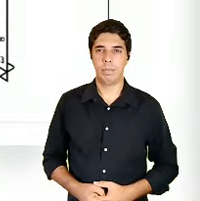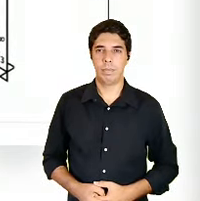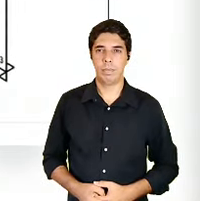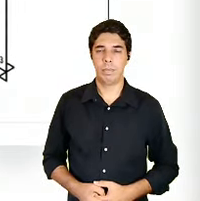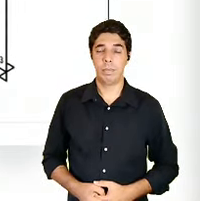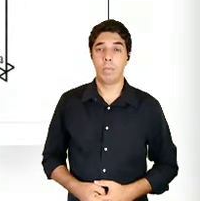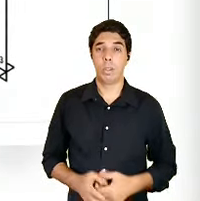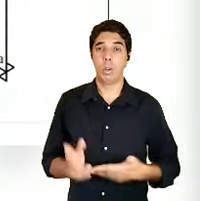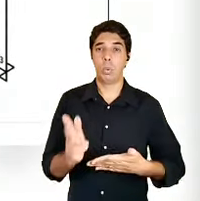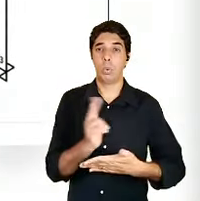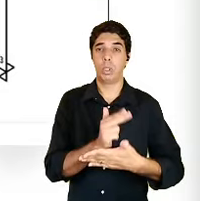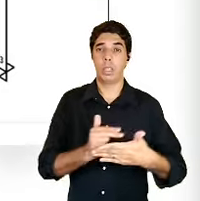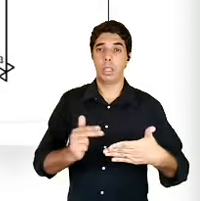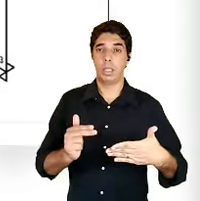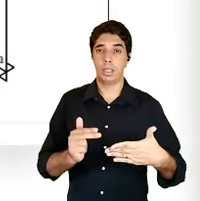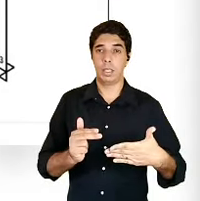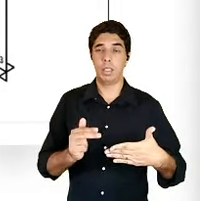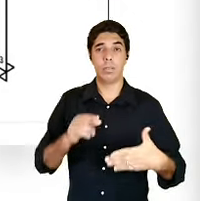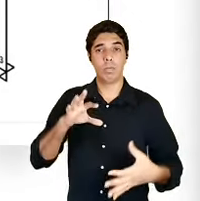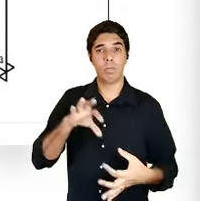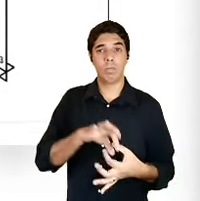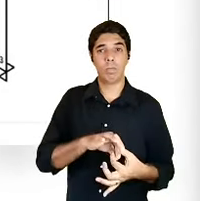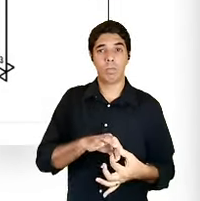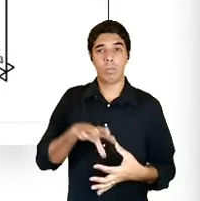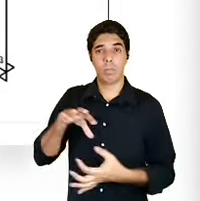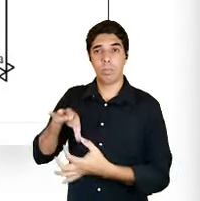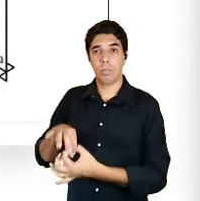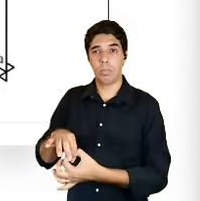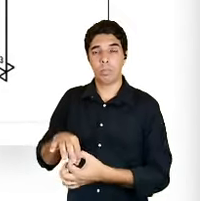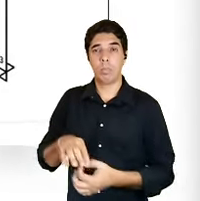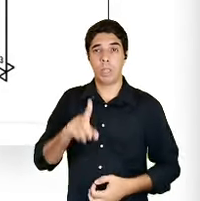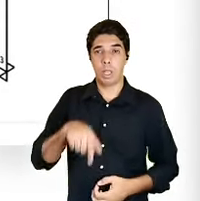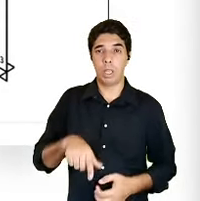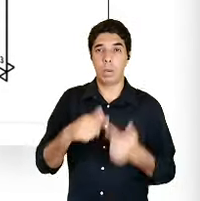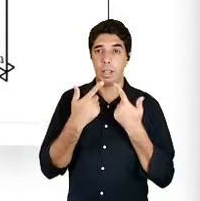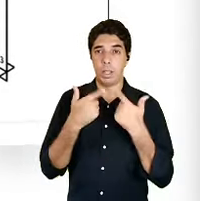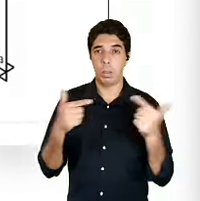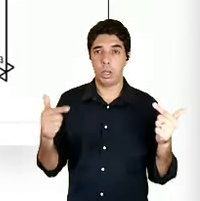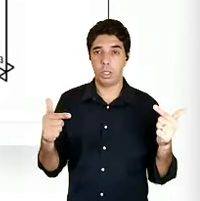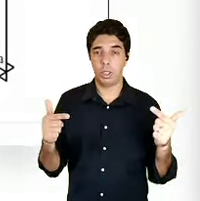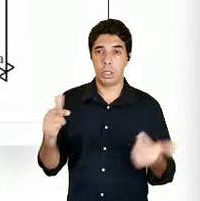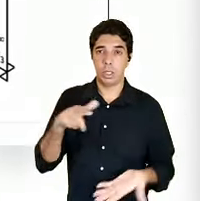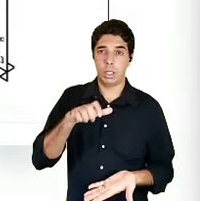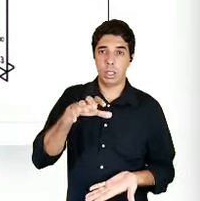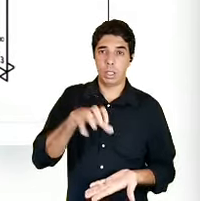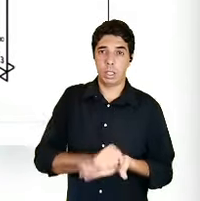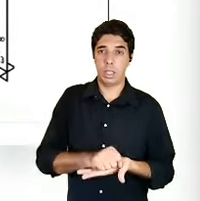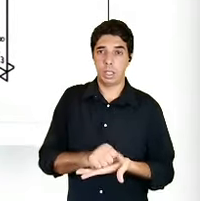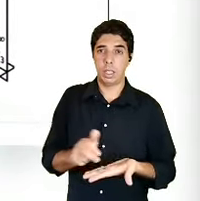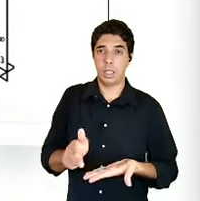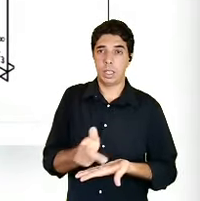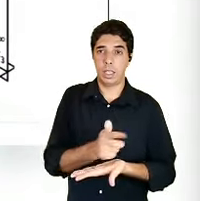Então, pessoal, para que o desenho resultante ele seja classificado como uma linguagem gráfica, nós